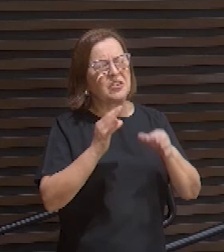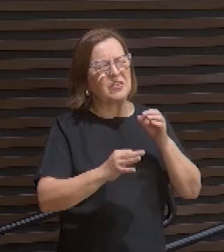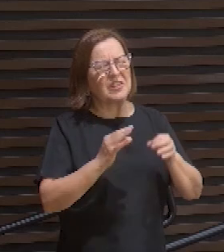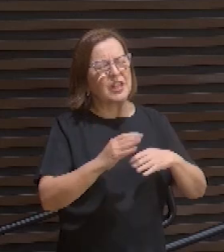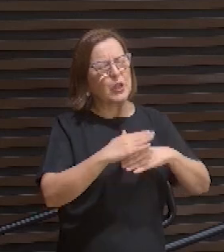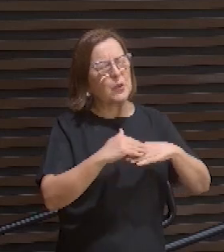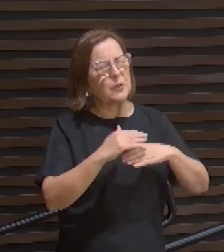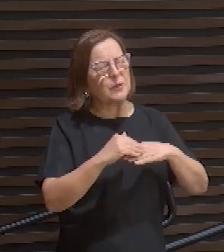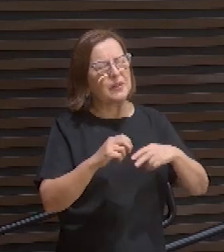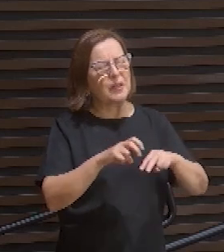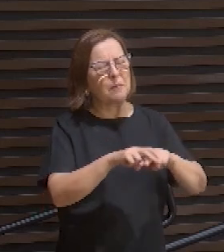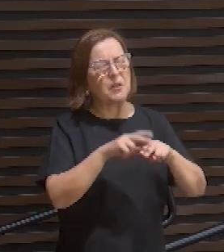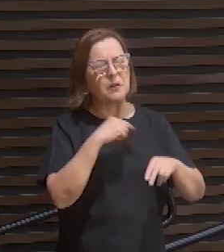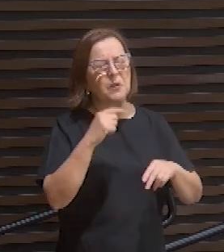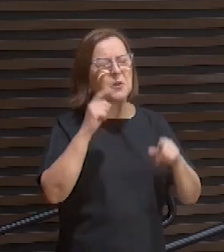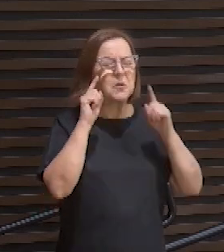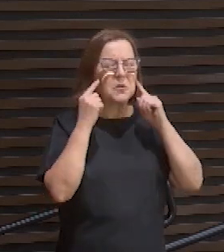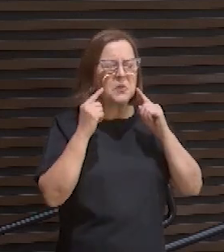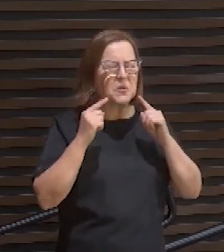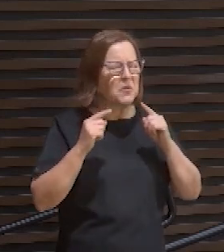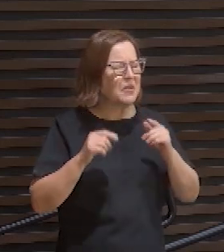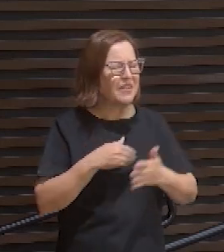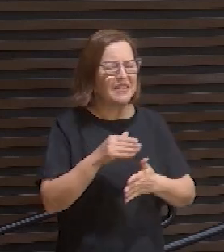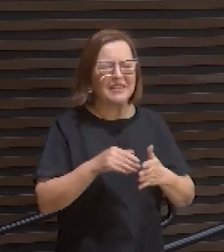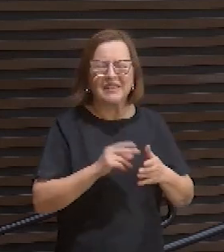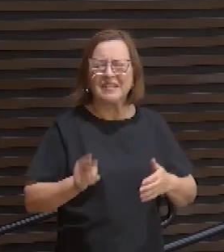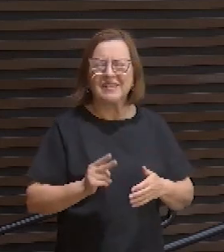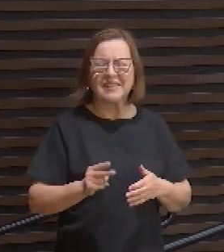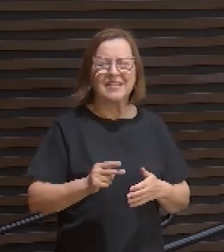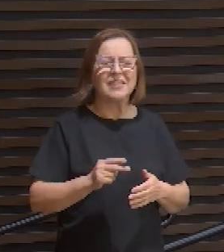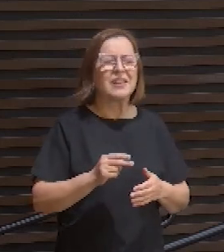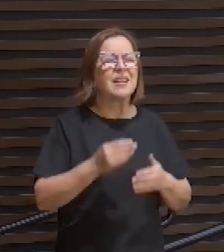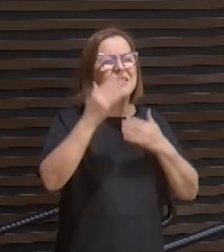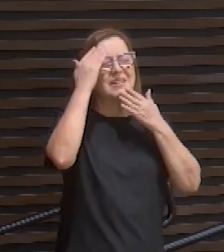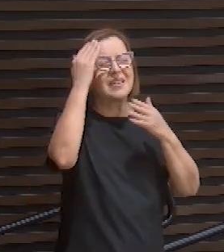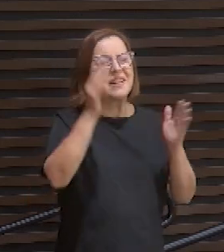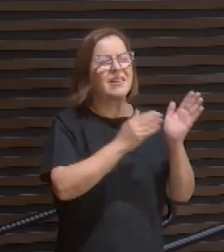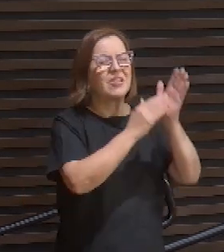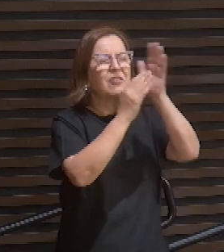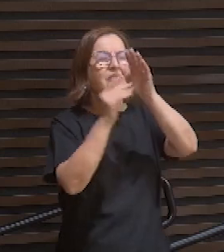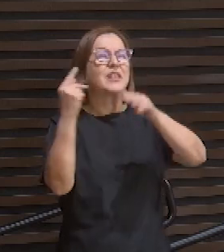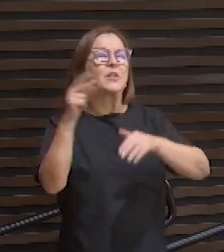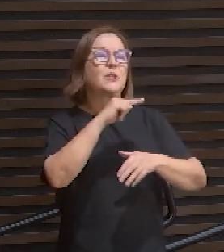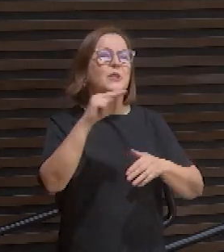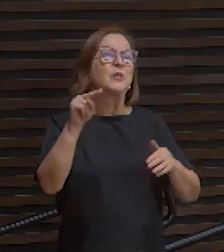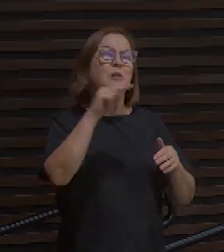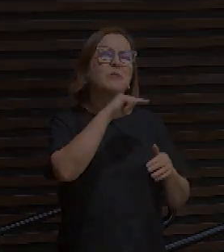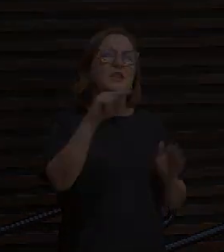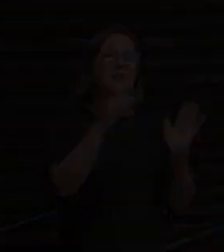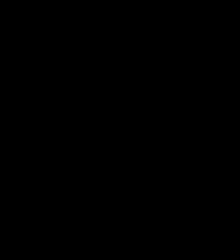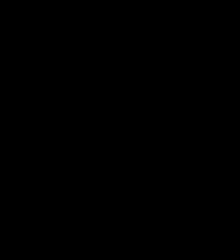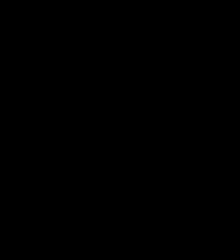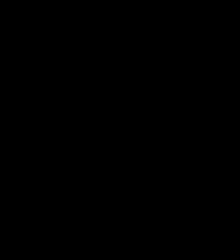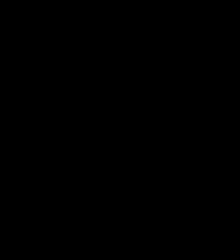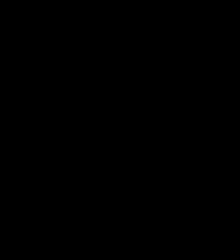choro por toda a eternidade. Muito obrigado. Louvado seja o teu nome, em nome de Jesus. Amém.